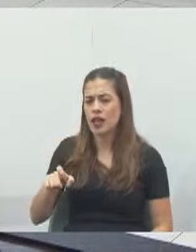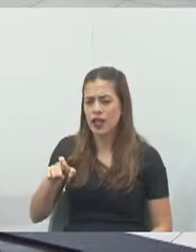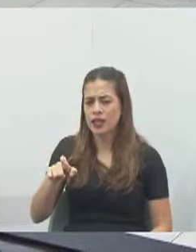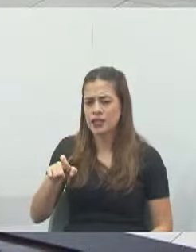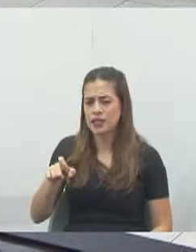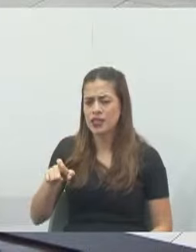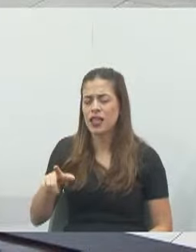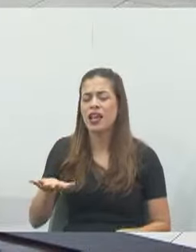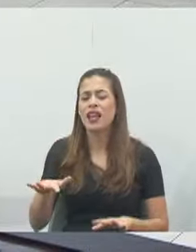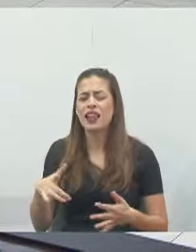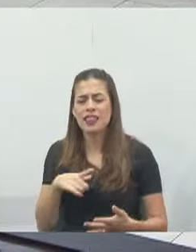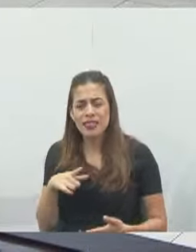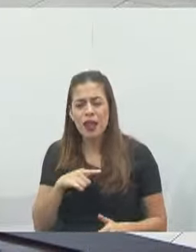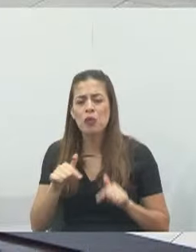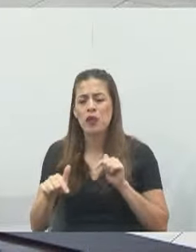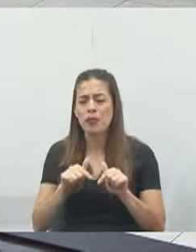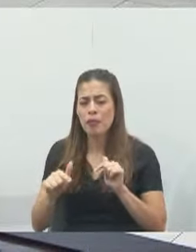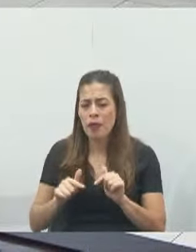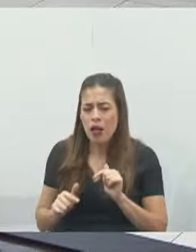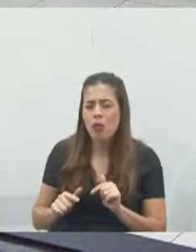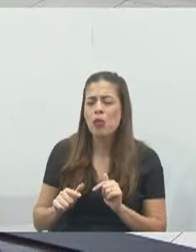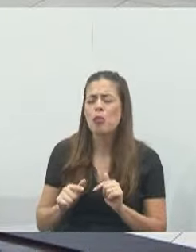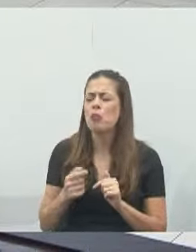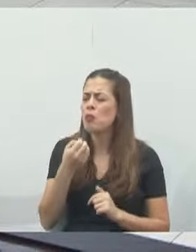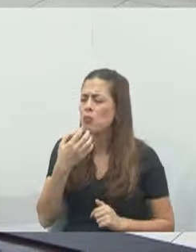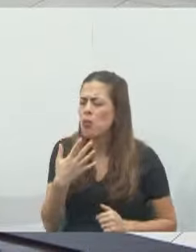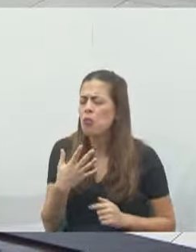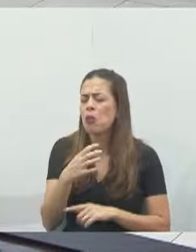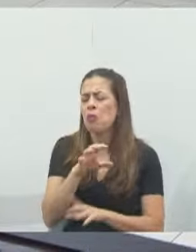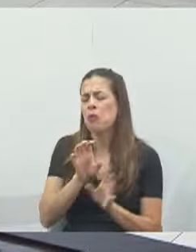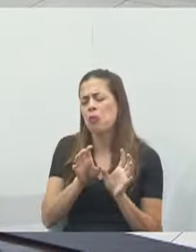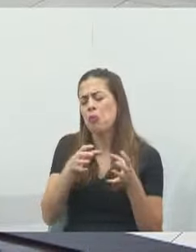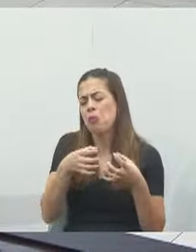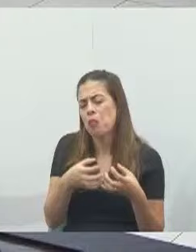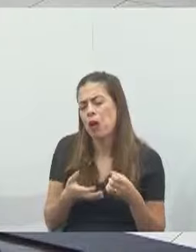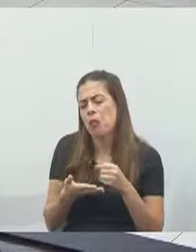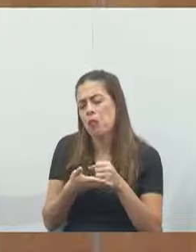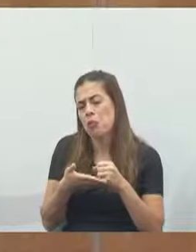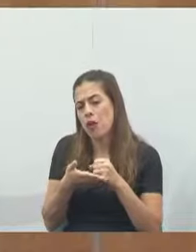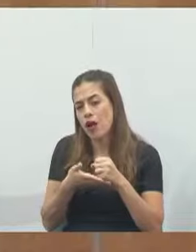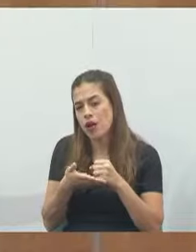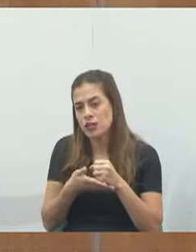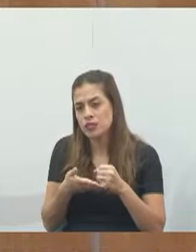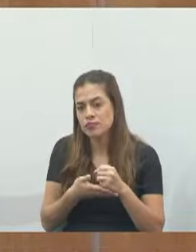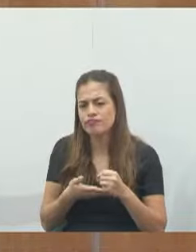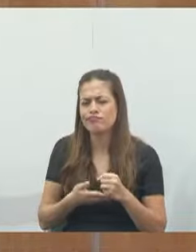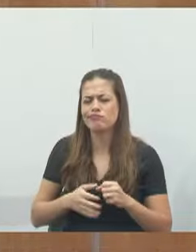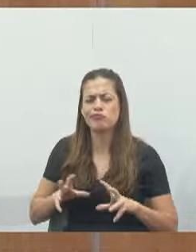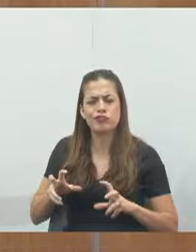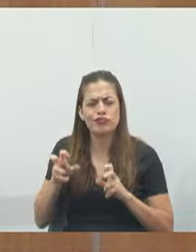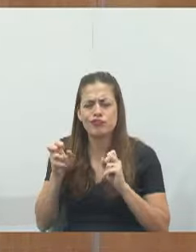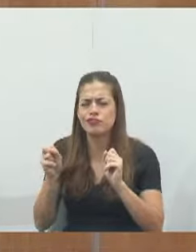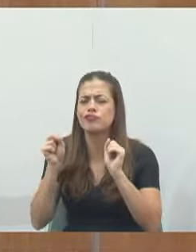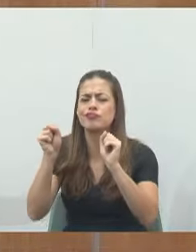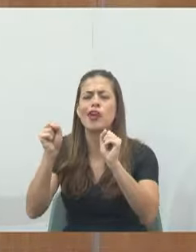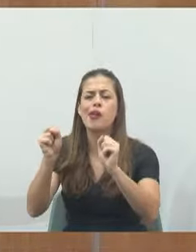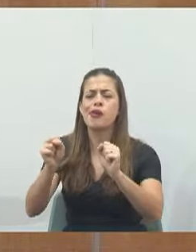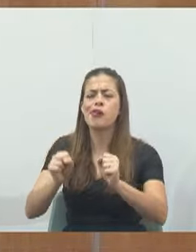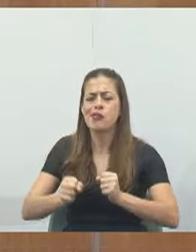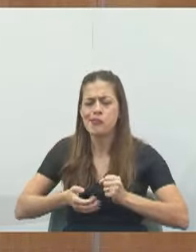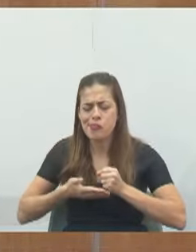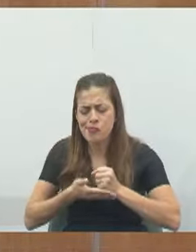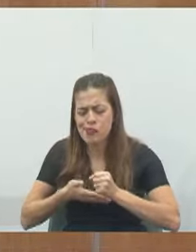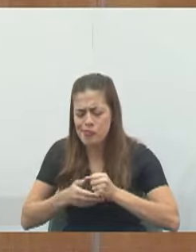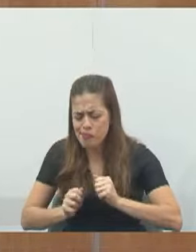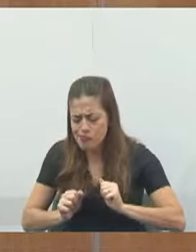presentes, que tem um trabalho muito significativo, um trabalho comunitário, um trabalho de base muito, muito forte e muito